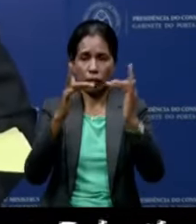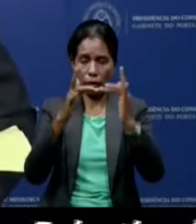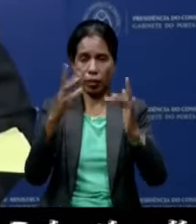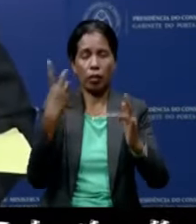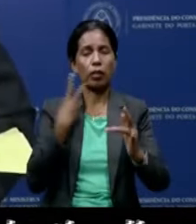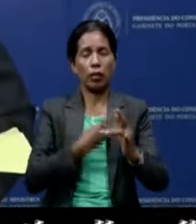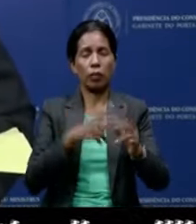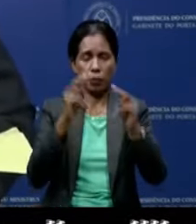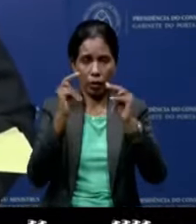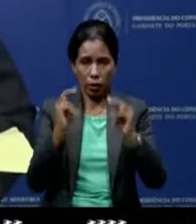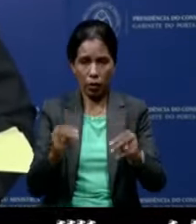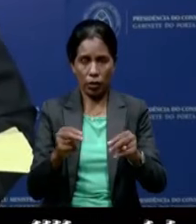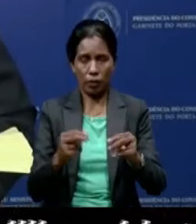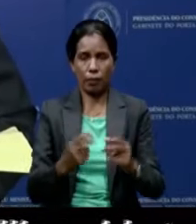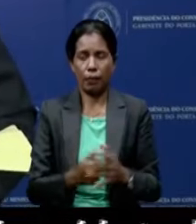precisa